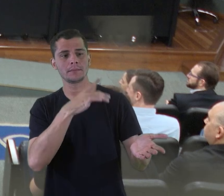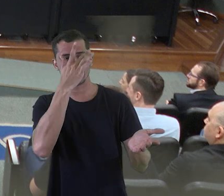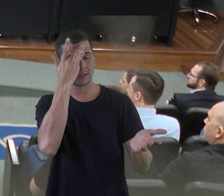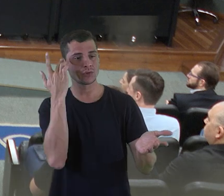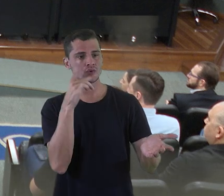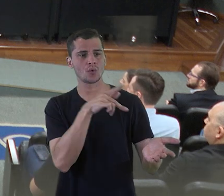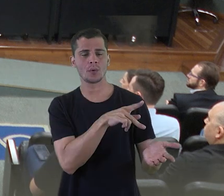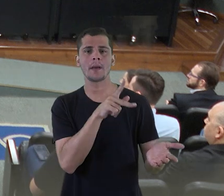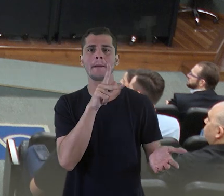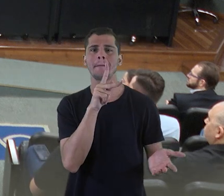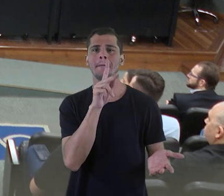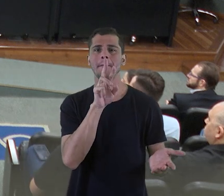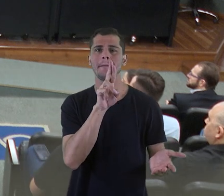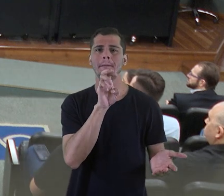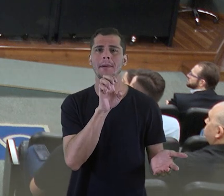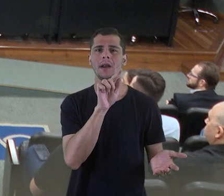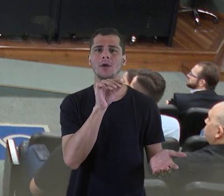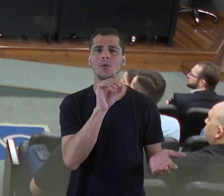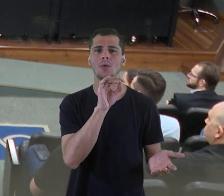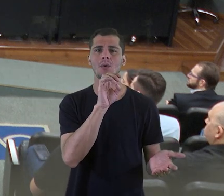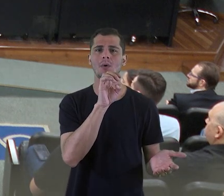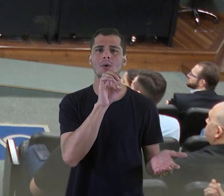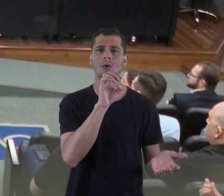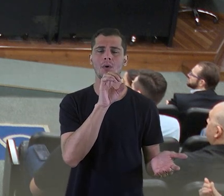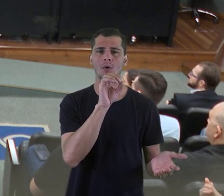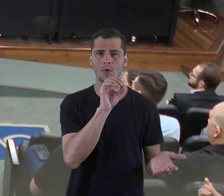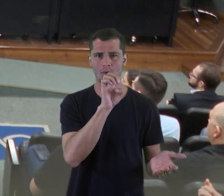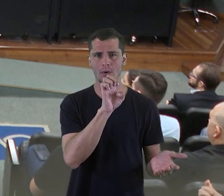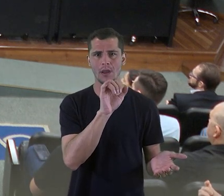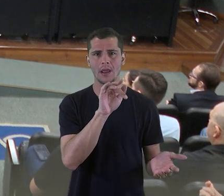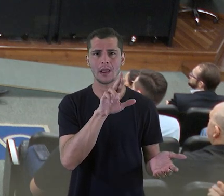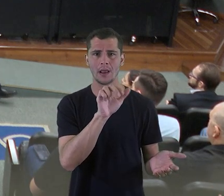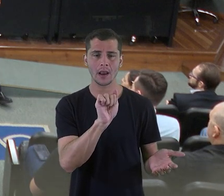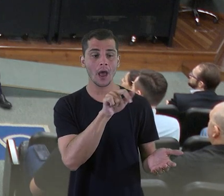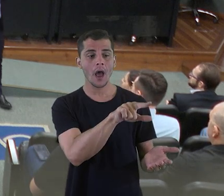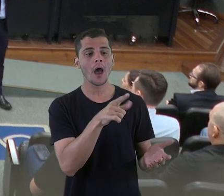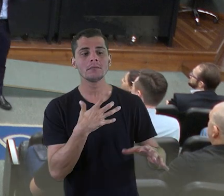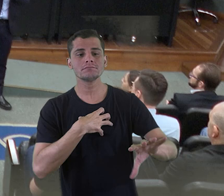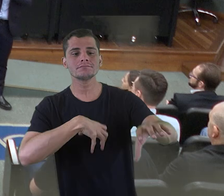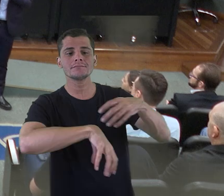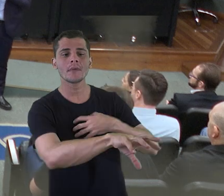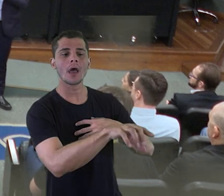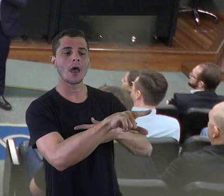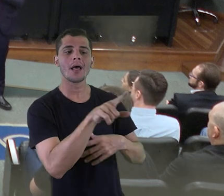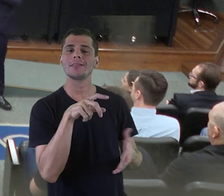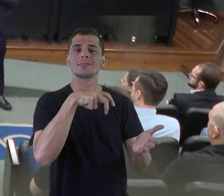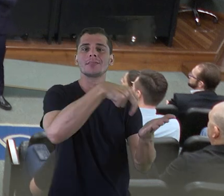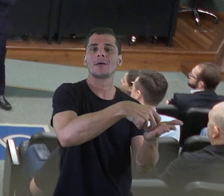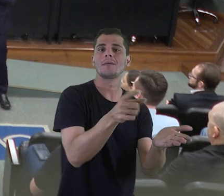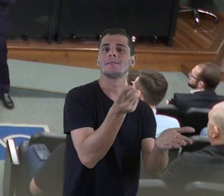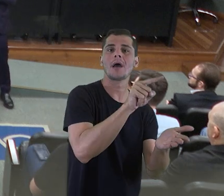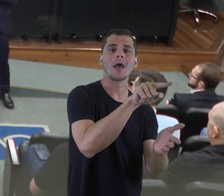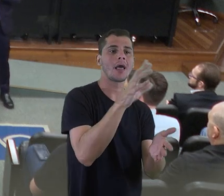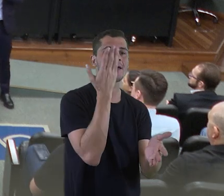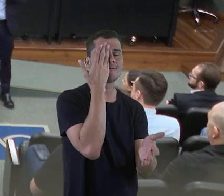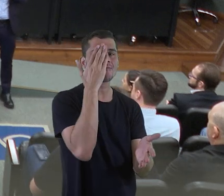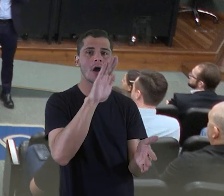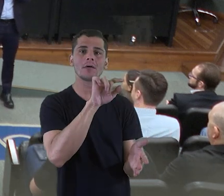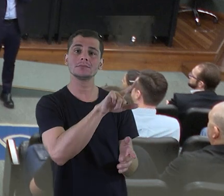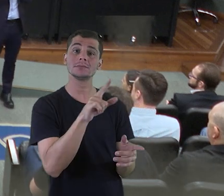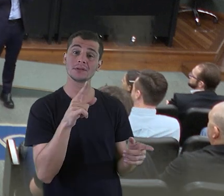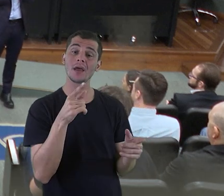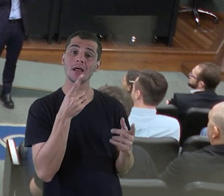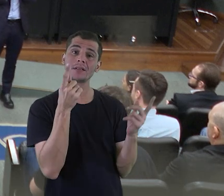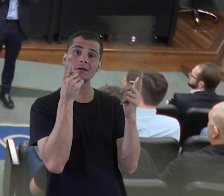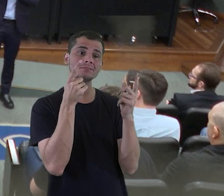fraude ela só foi mais uma que fez parte do sistema eu ministro se eu pôr no lugar dela